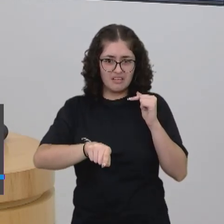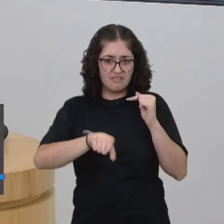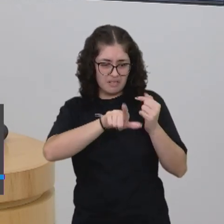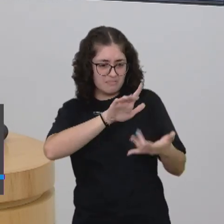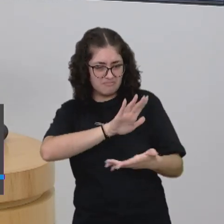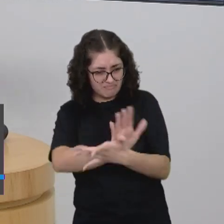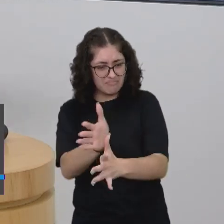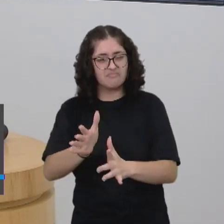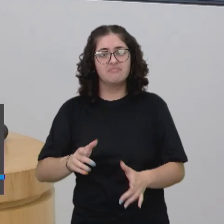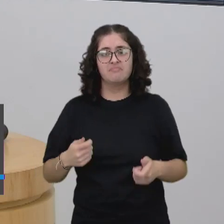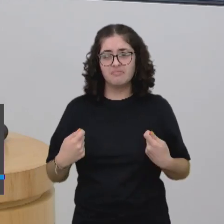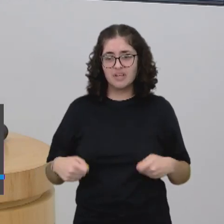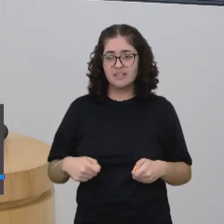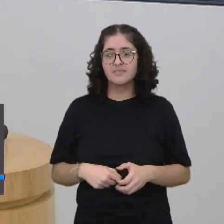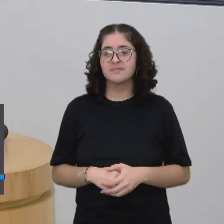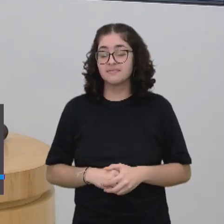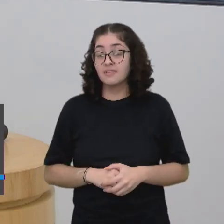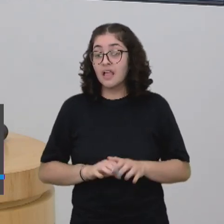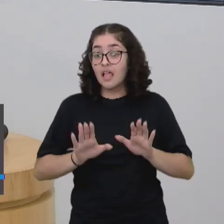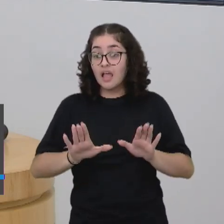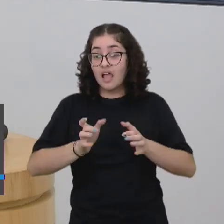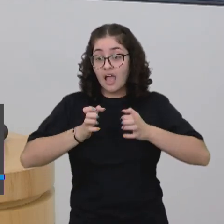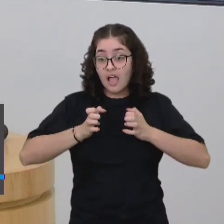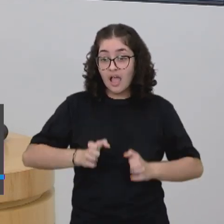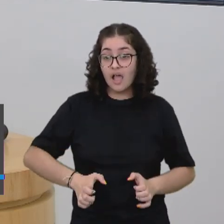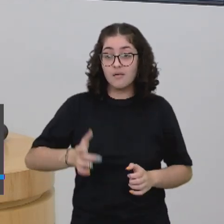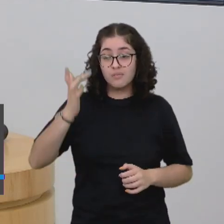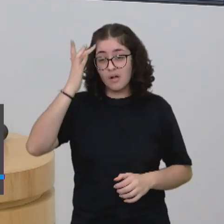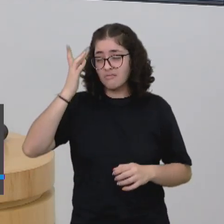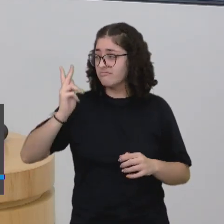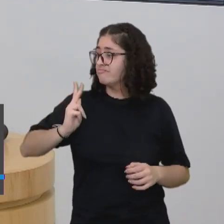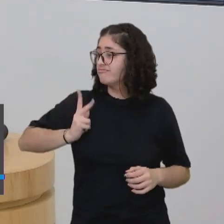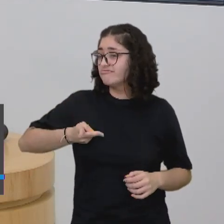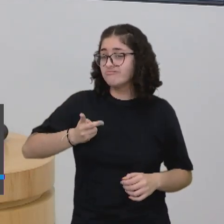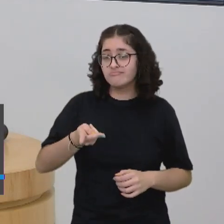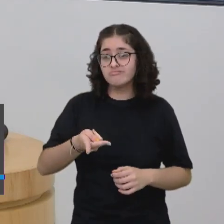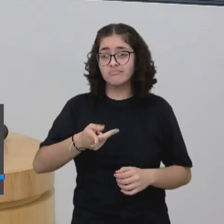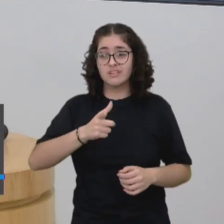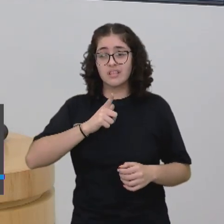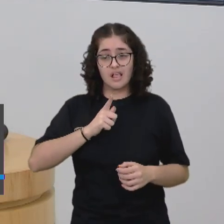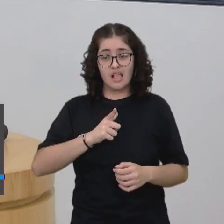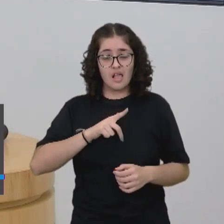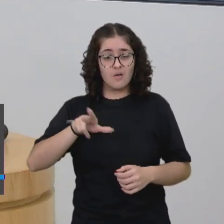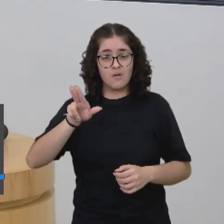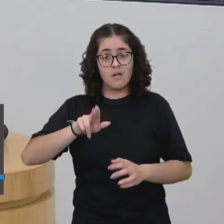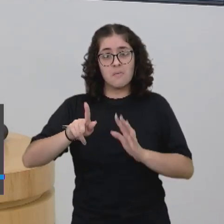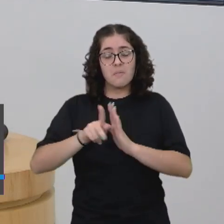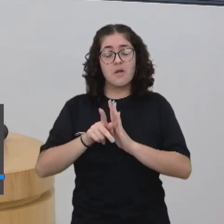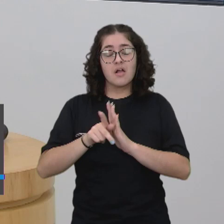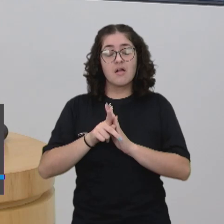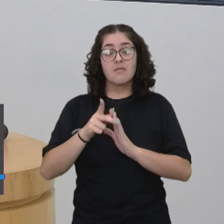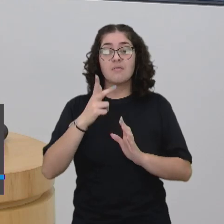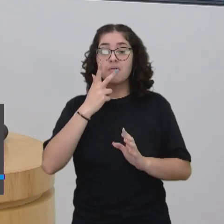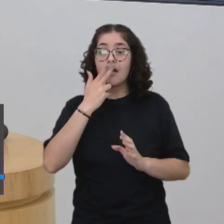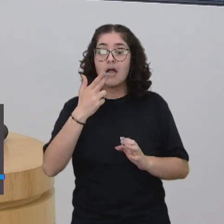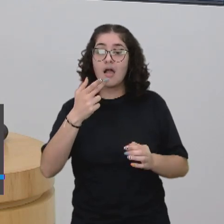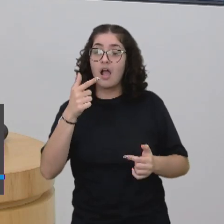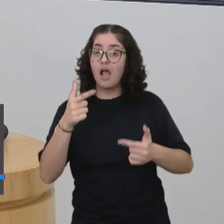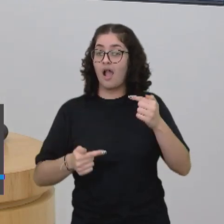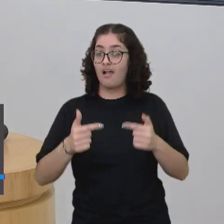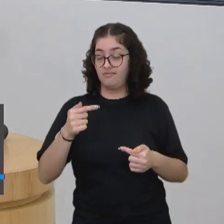é um mal que deve ser exterminado. Então, a ética e a moral, elas sempre foram, em parte, utilizadas como justificativa de